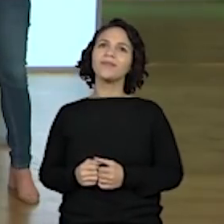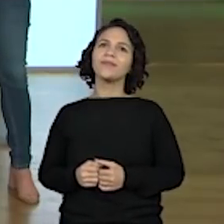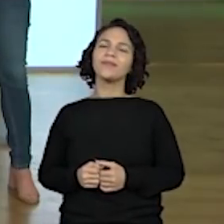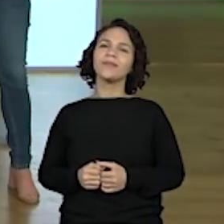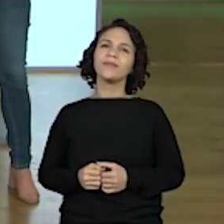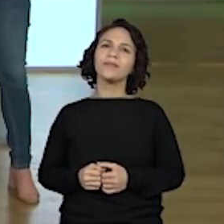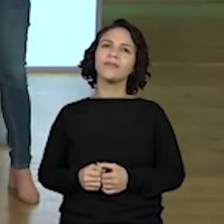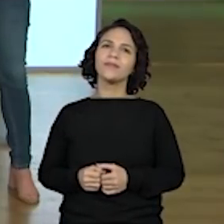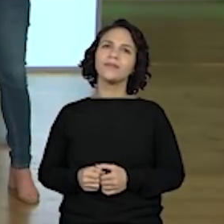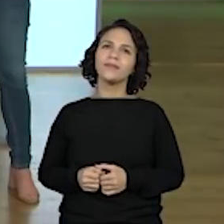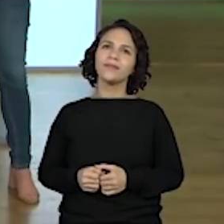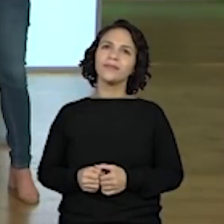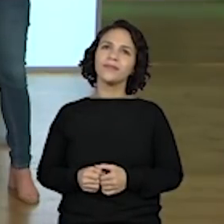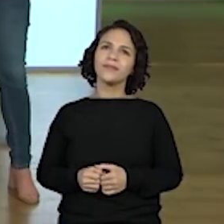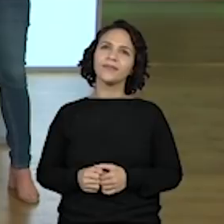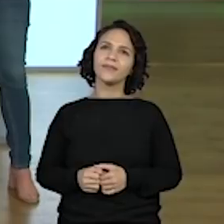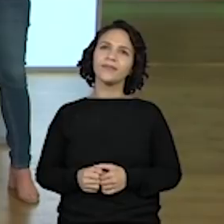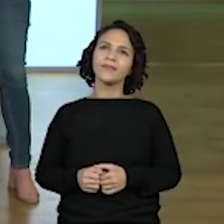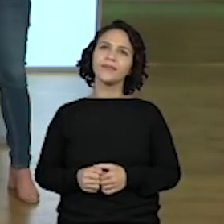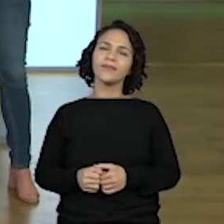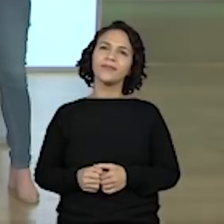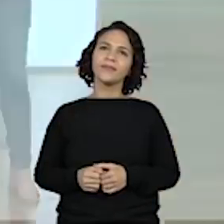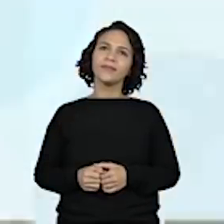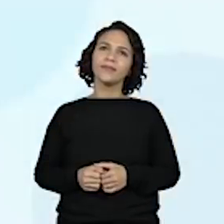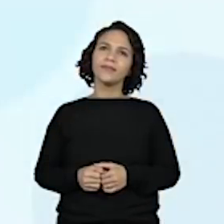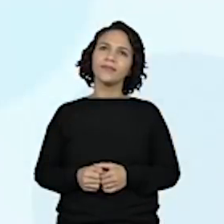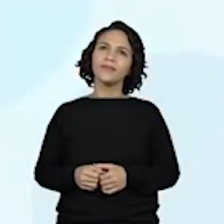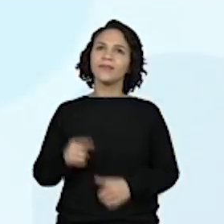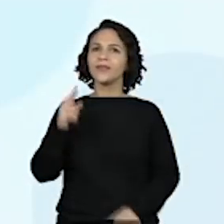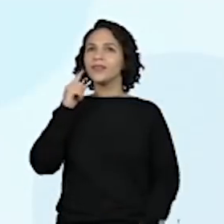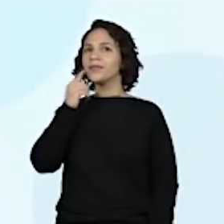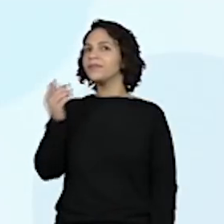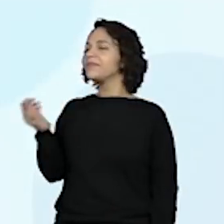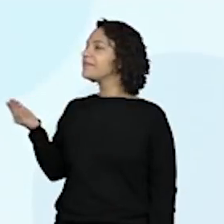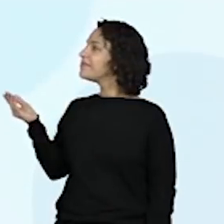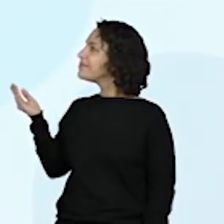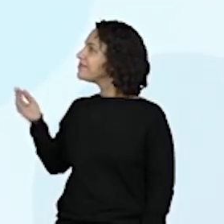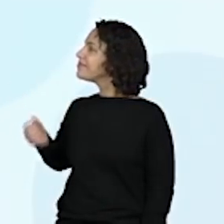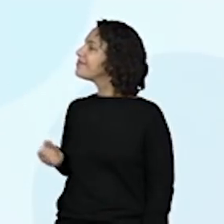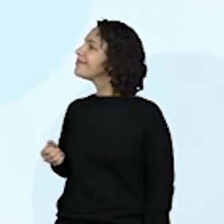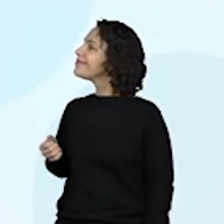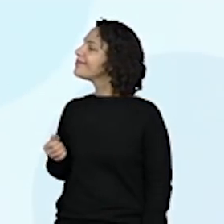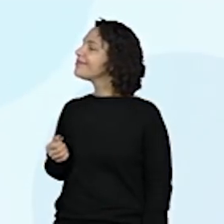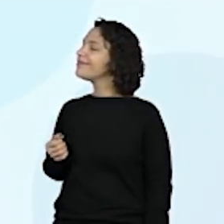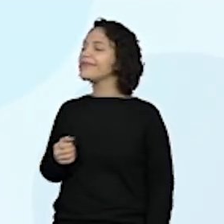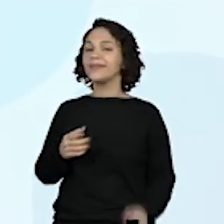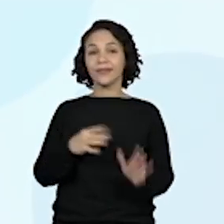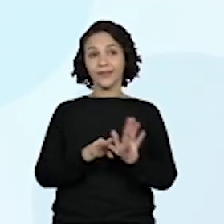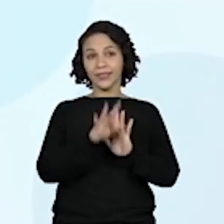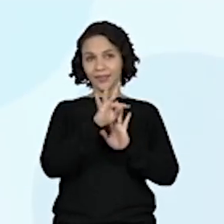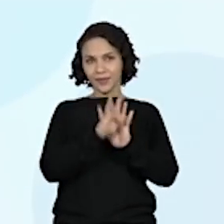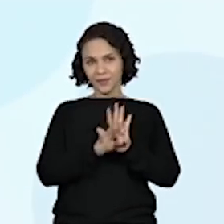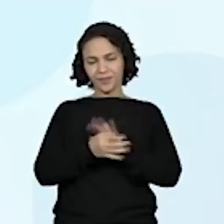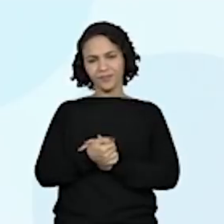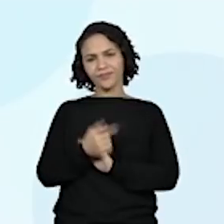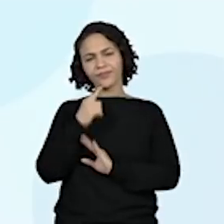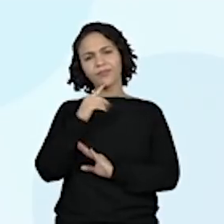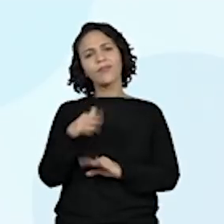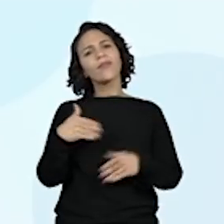Vamos para o anúncio do príncipe. Temos aí a ilustração, temos o texto.